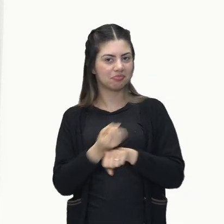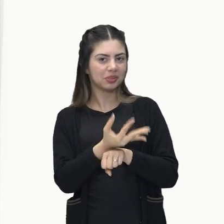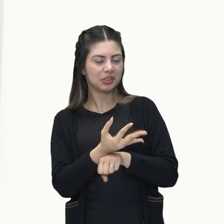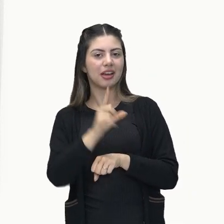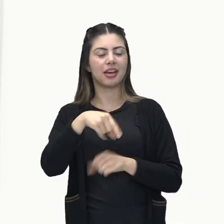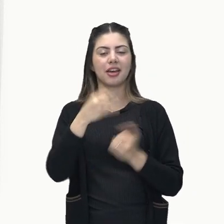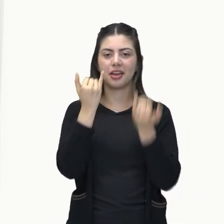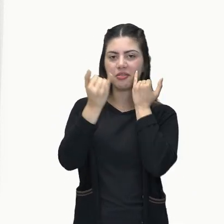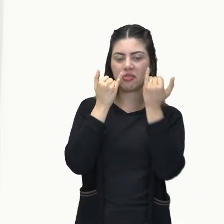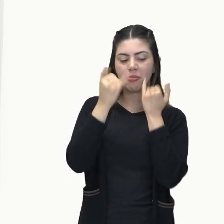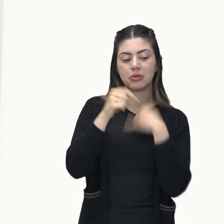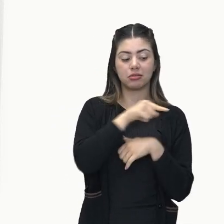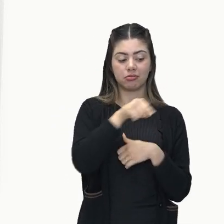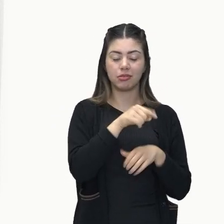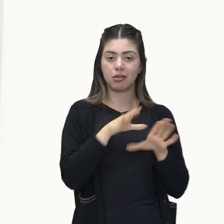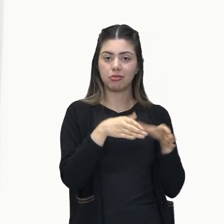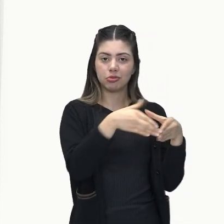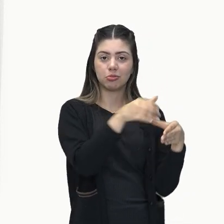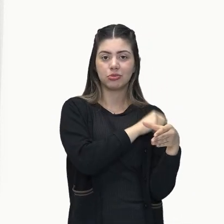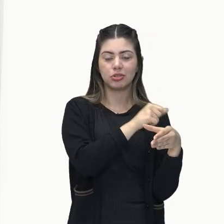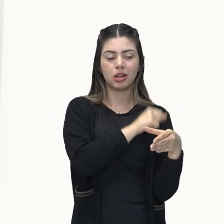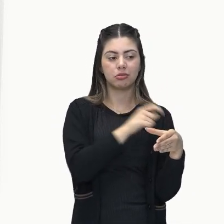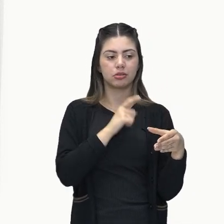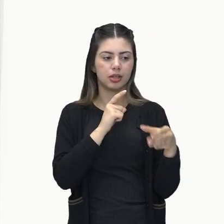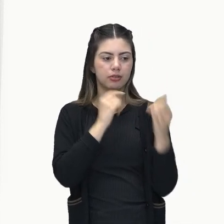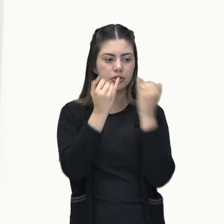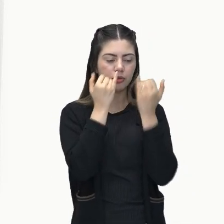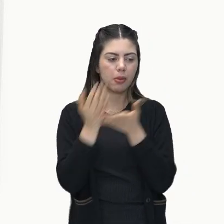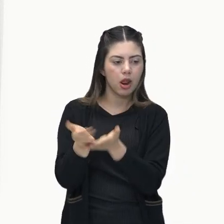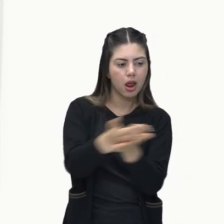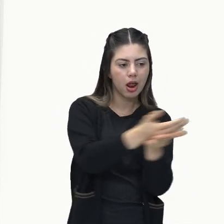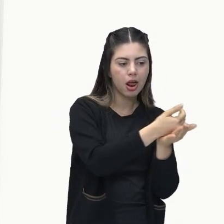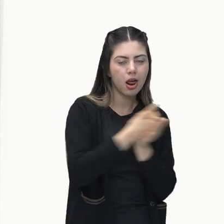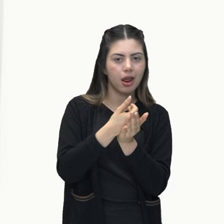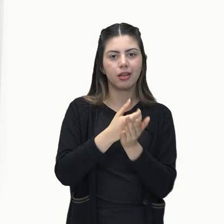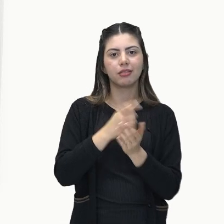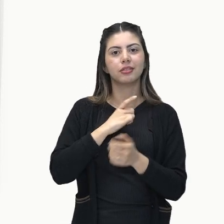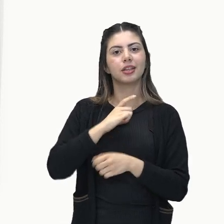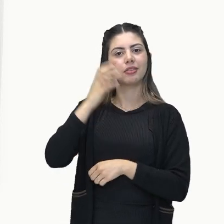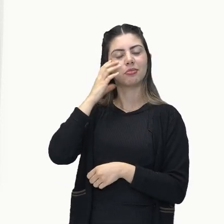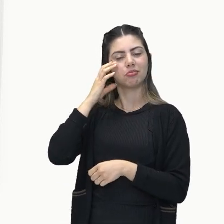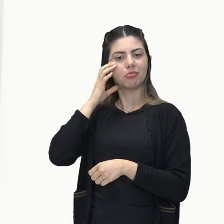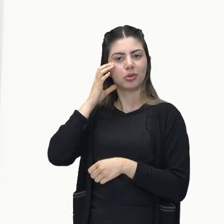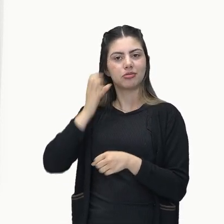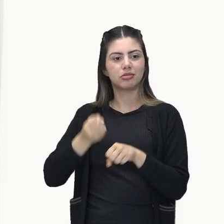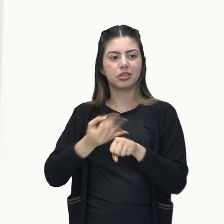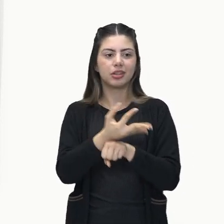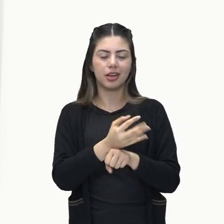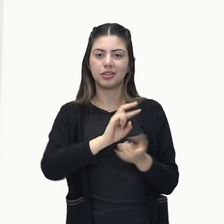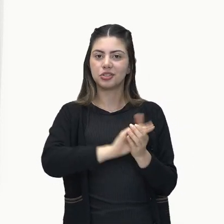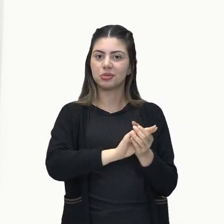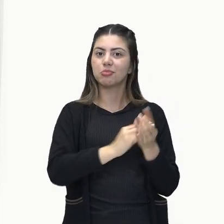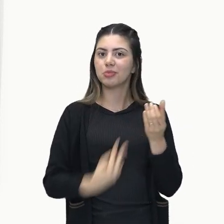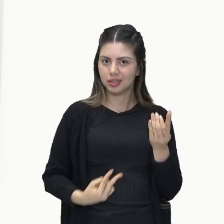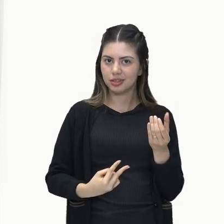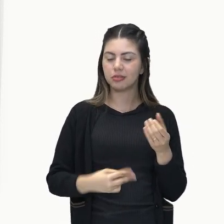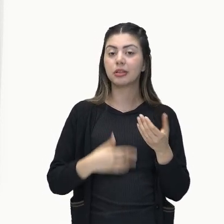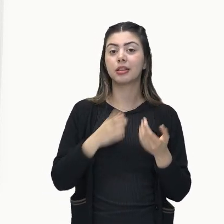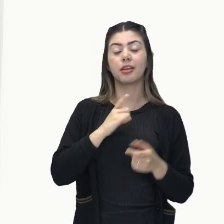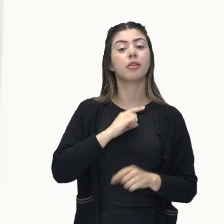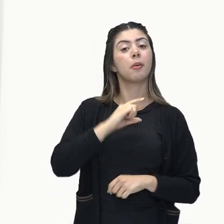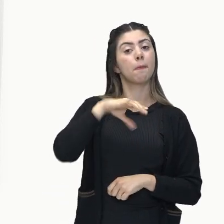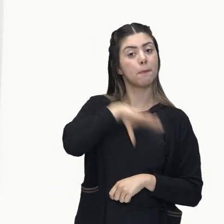dados que os nossos estudantes levantaram no podcast bilíngue. É interessante apontar para esse bilíngue, tá? Eles fizeram tanto em